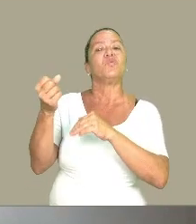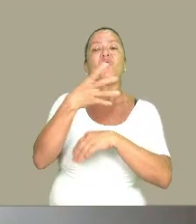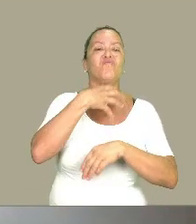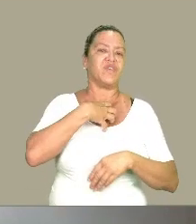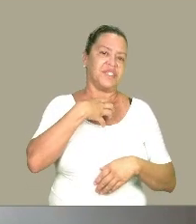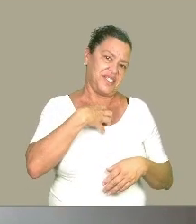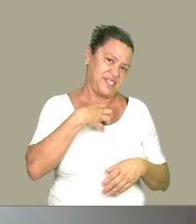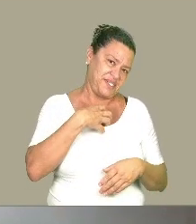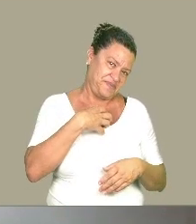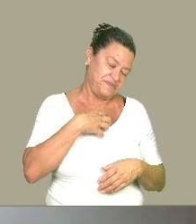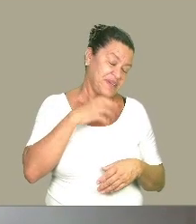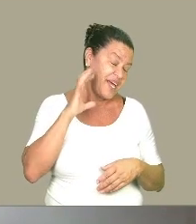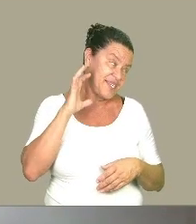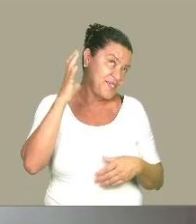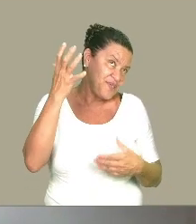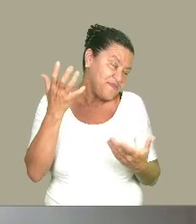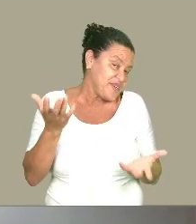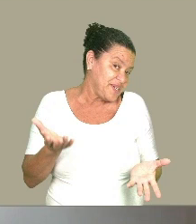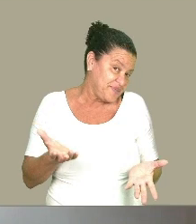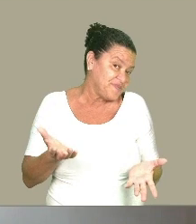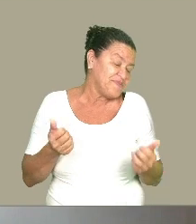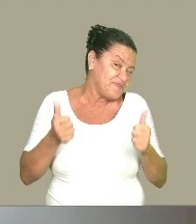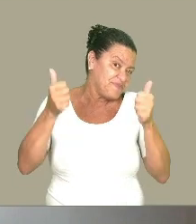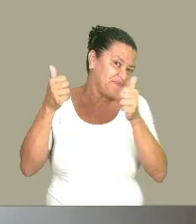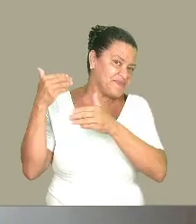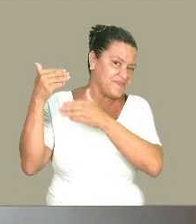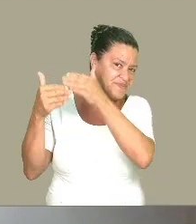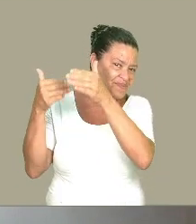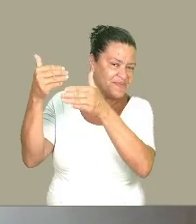sentimento e resolver essas questões do pregresso.